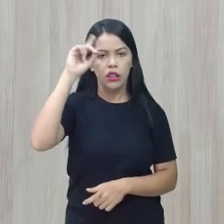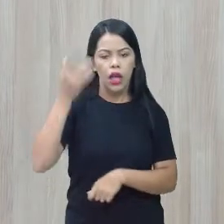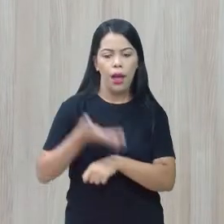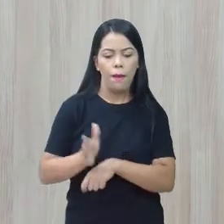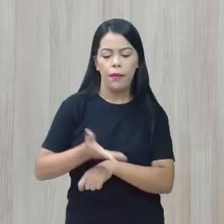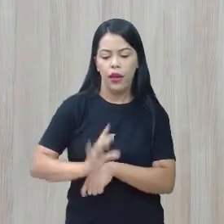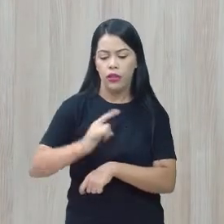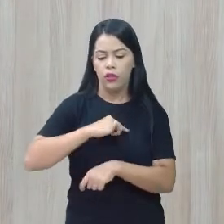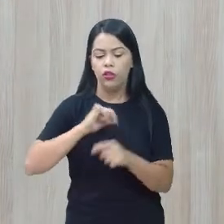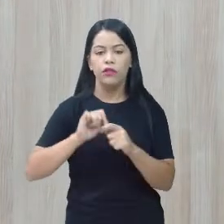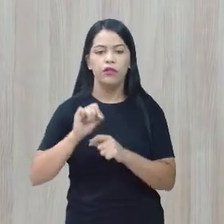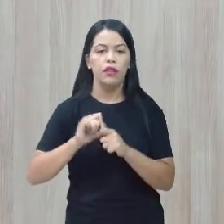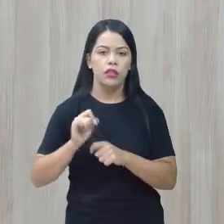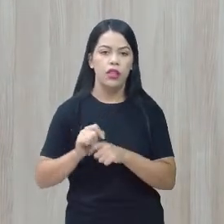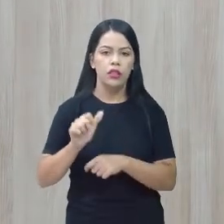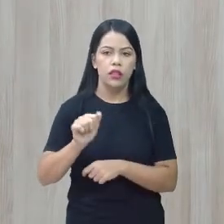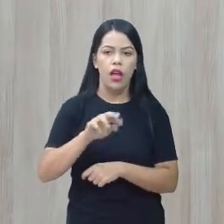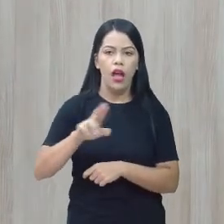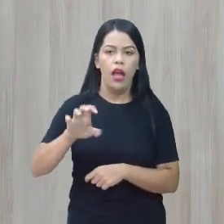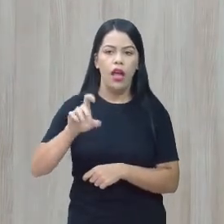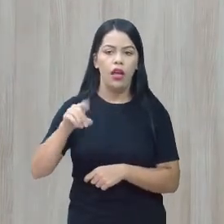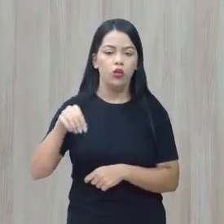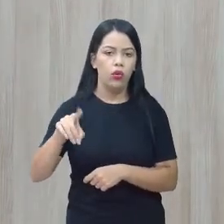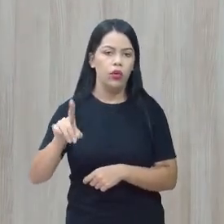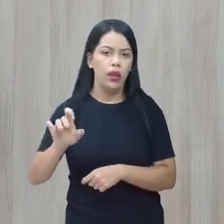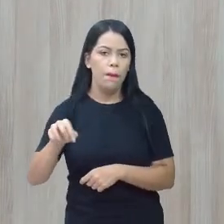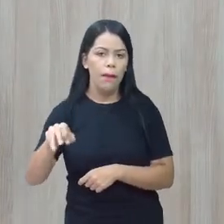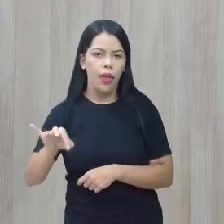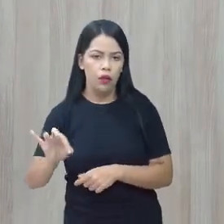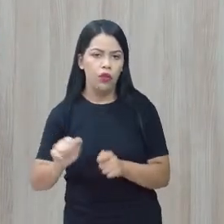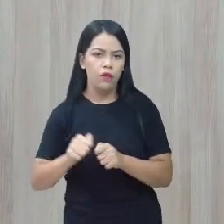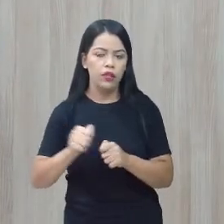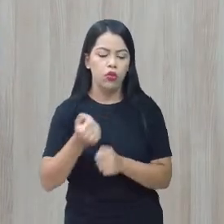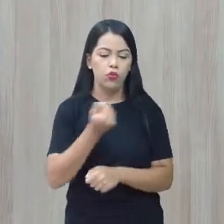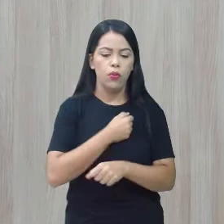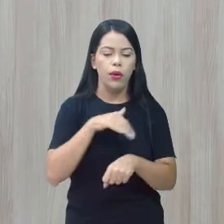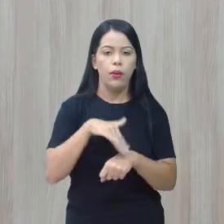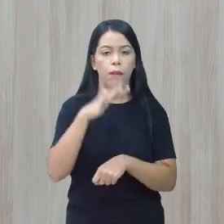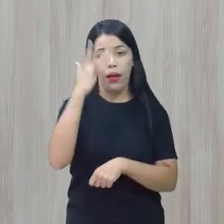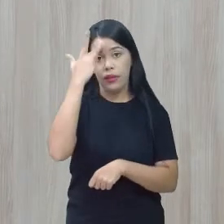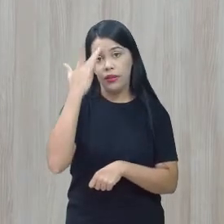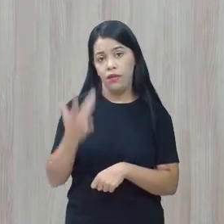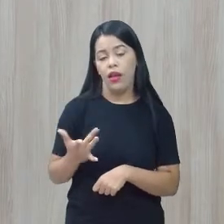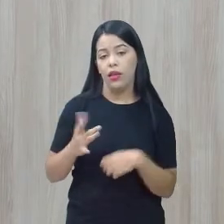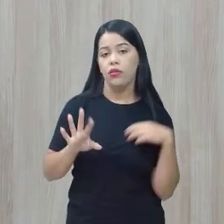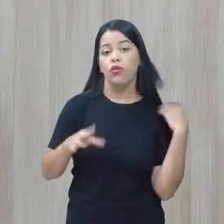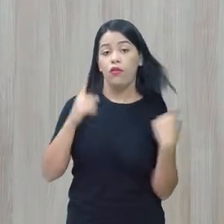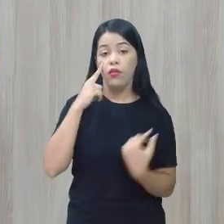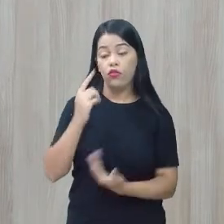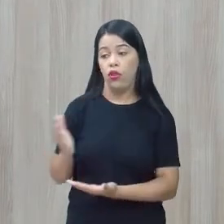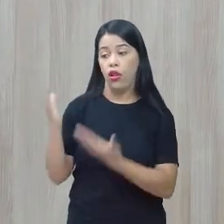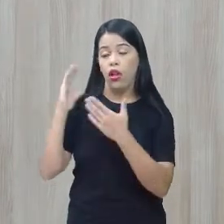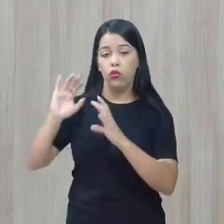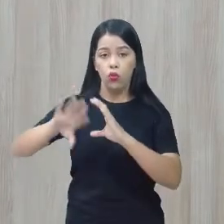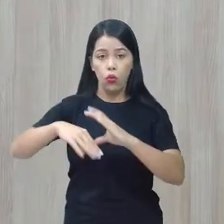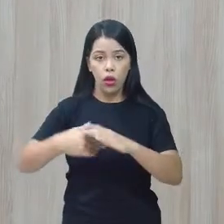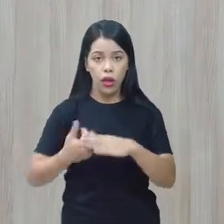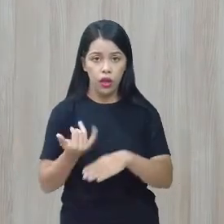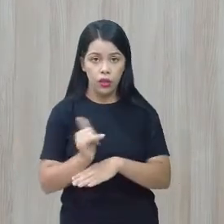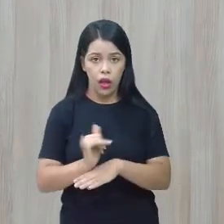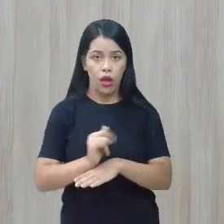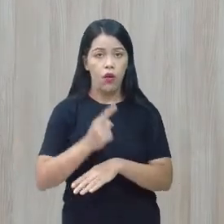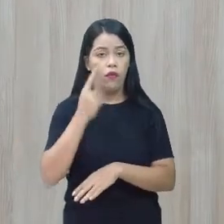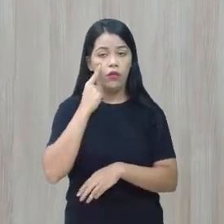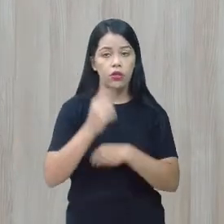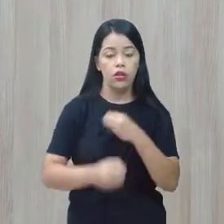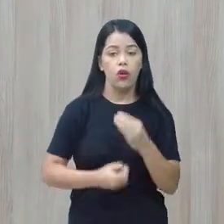fazer esse arredondamento, tá? Ó, não falei, né, do canal? Lá no comecinho, eu mostrei para vocês a telinha de como está o